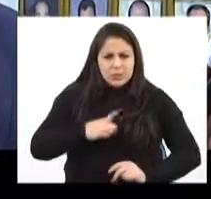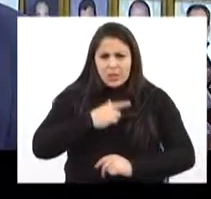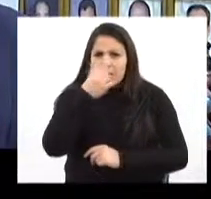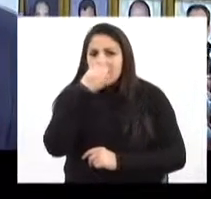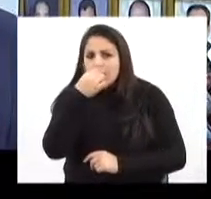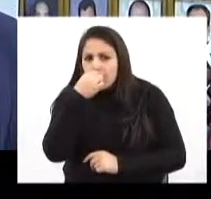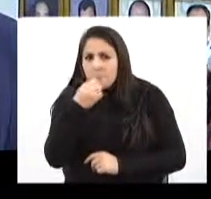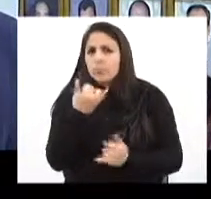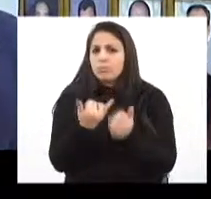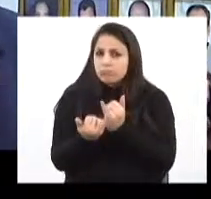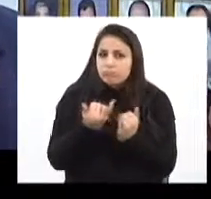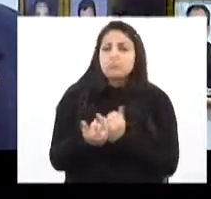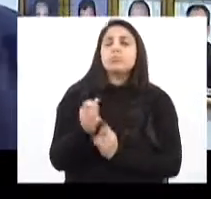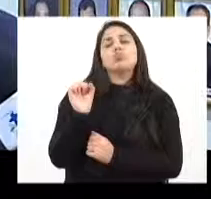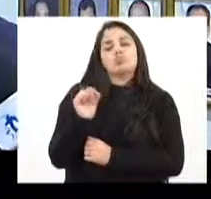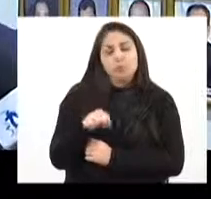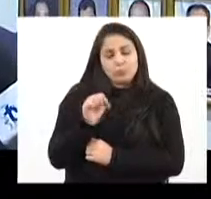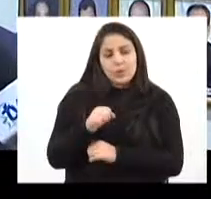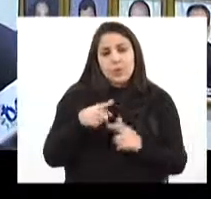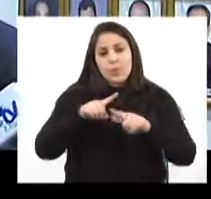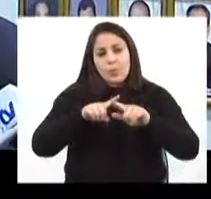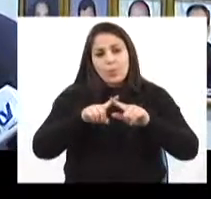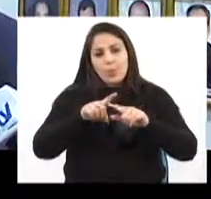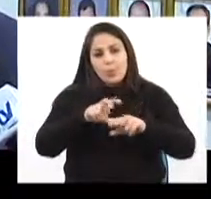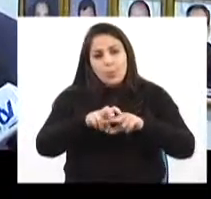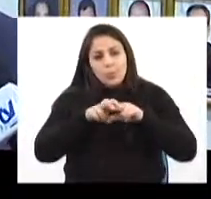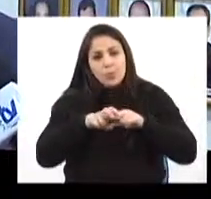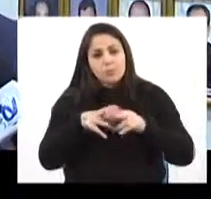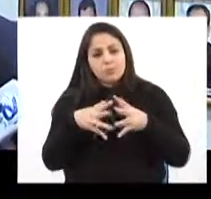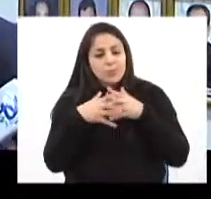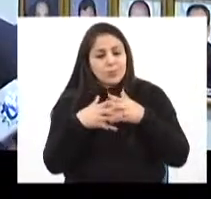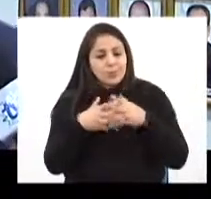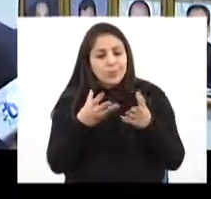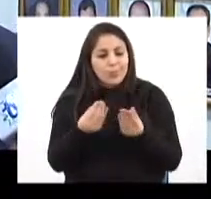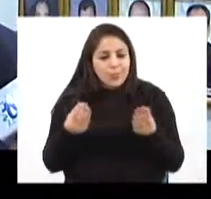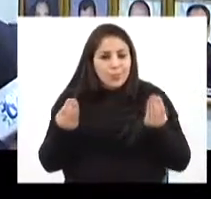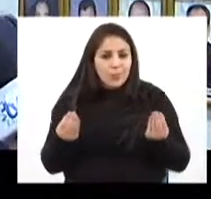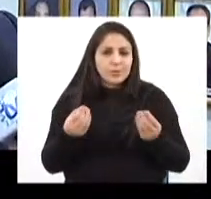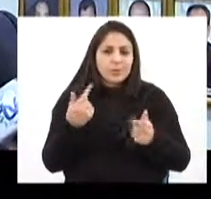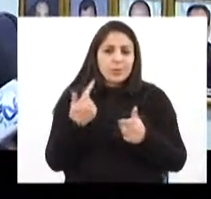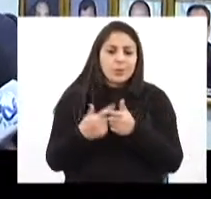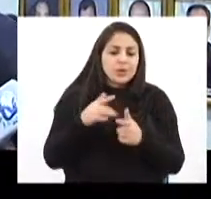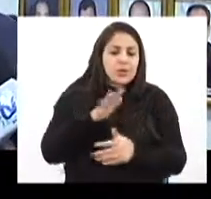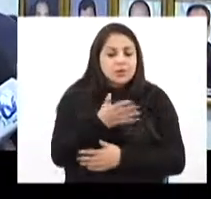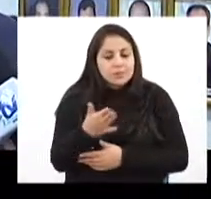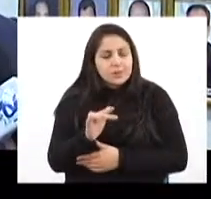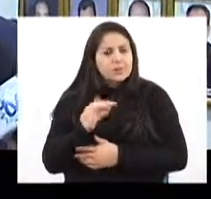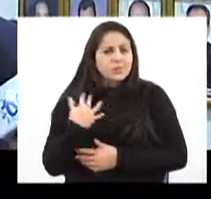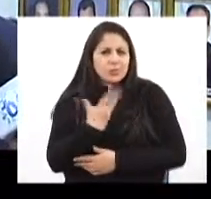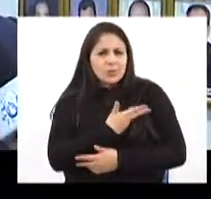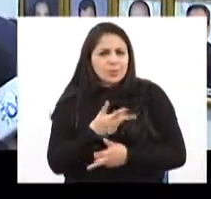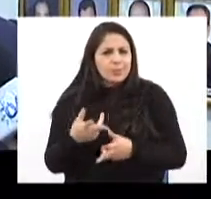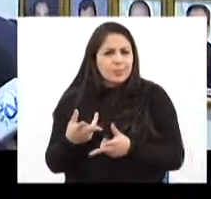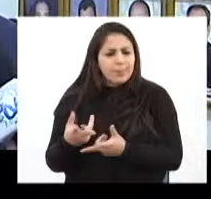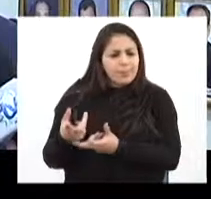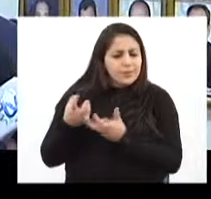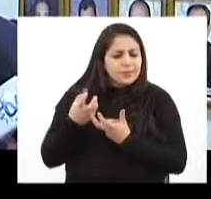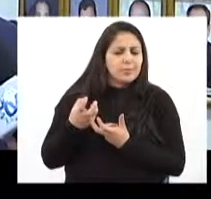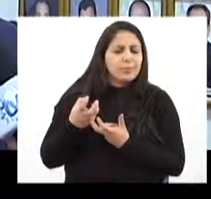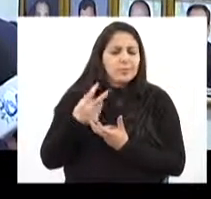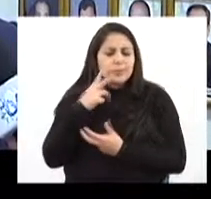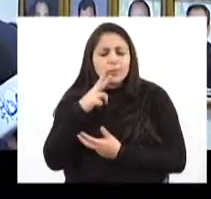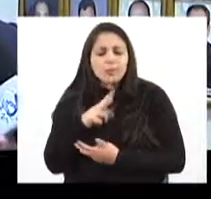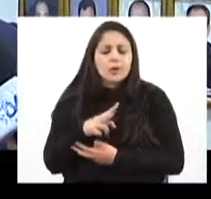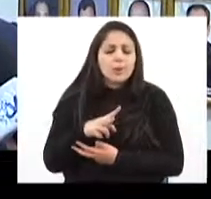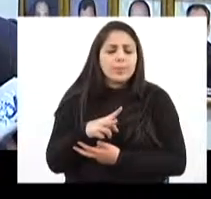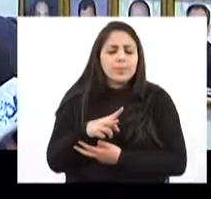de uma pessoa que tem gripe, por exemplo. Exatamente. Então, por isso se confunde muito, e às vezes é confundido, quando se examina